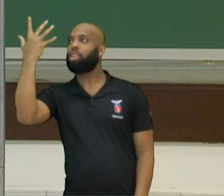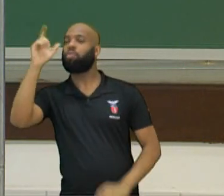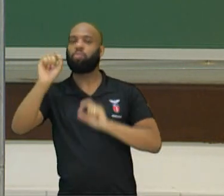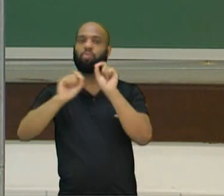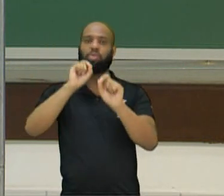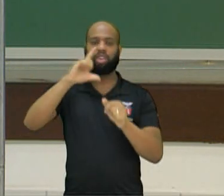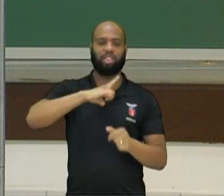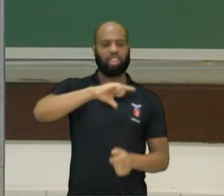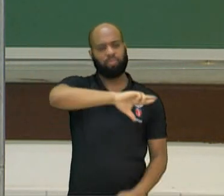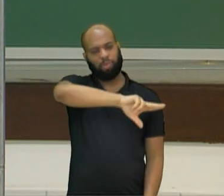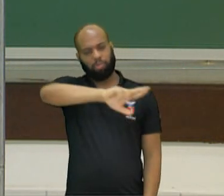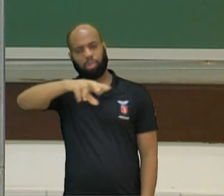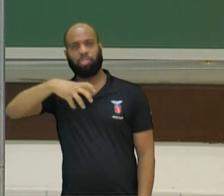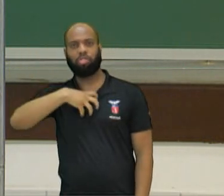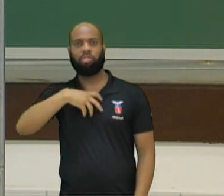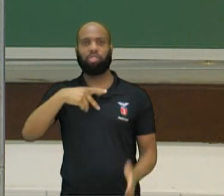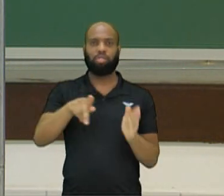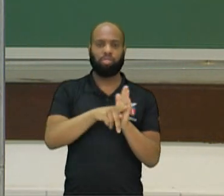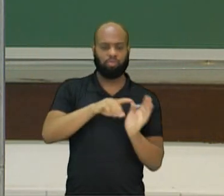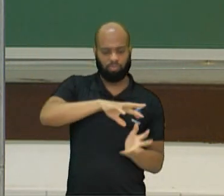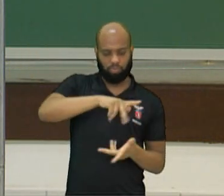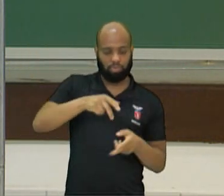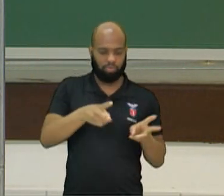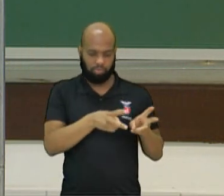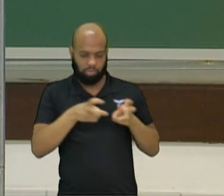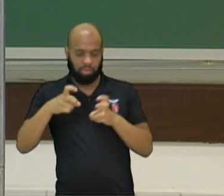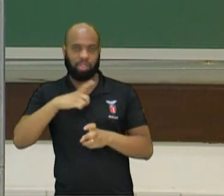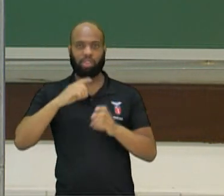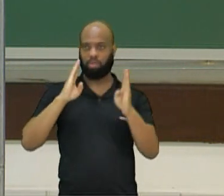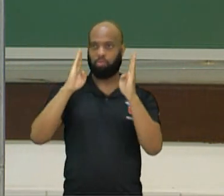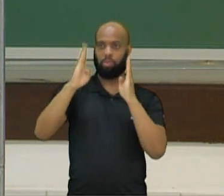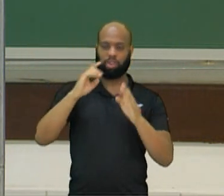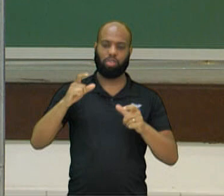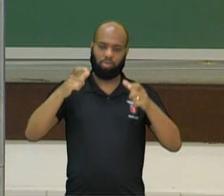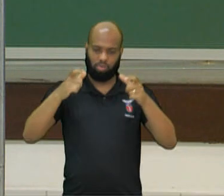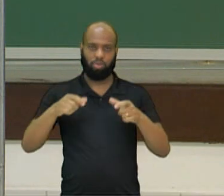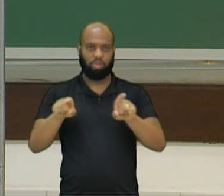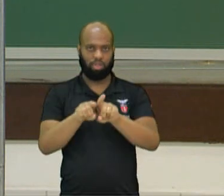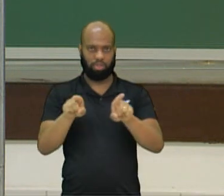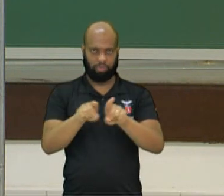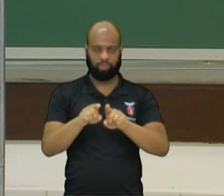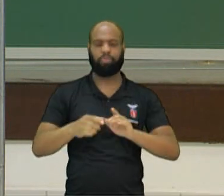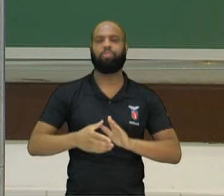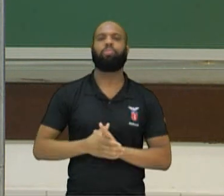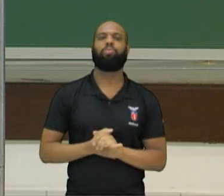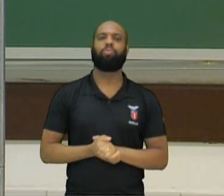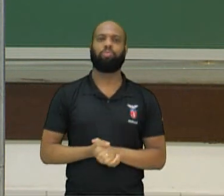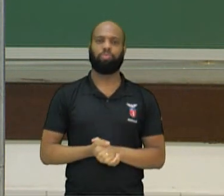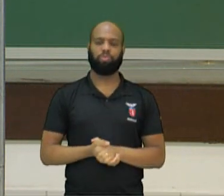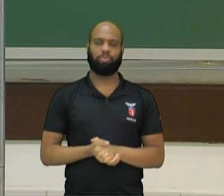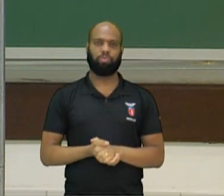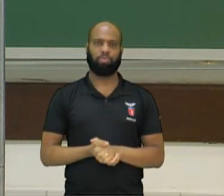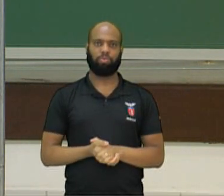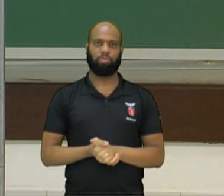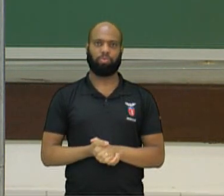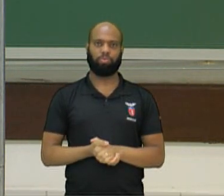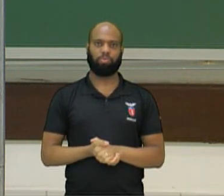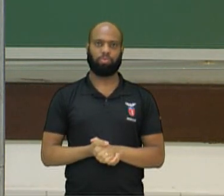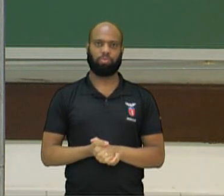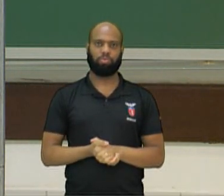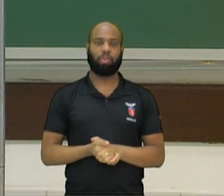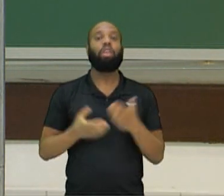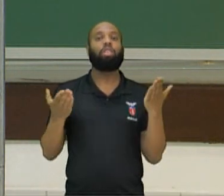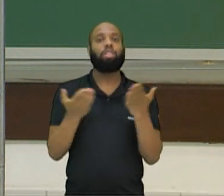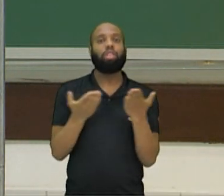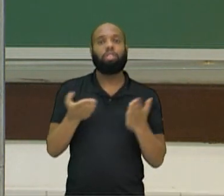conjunto de condições atmosféricas observadas em um determinado lugar ao longo de um longo período de tempo.